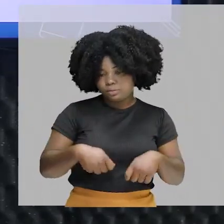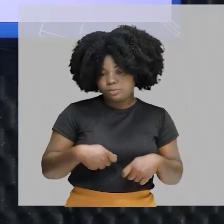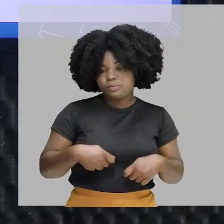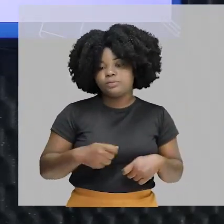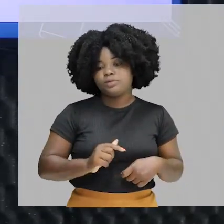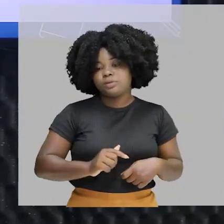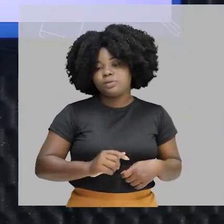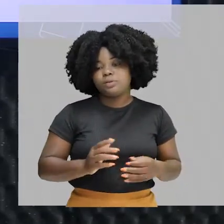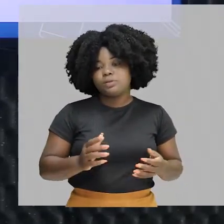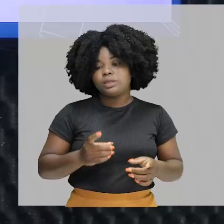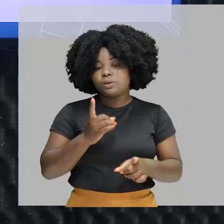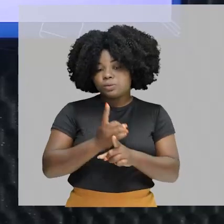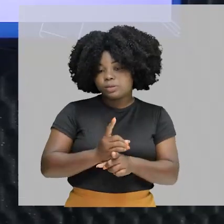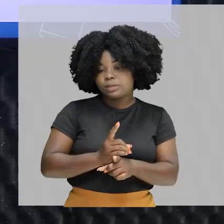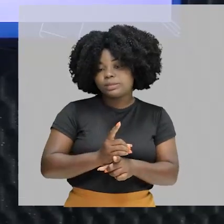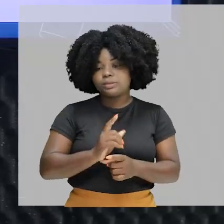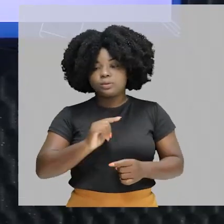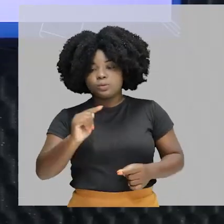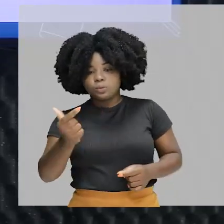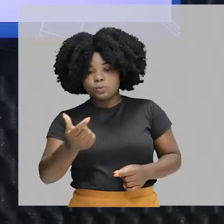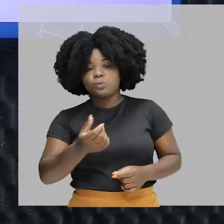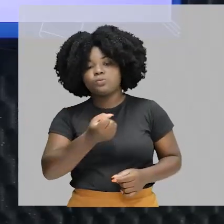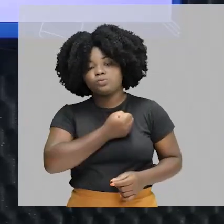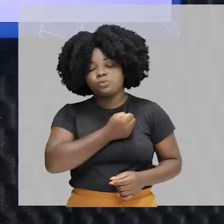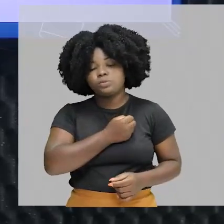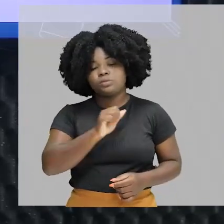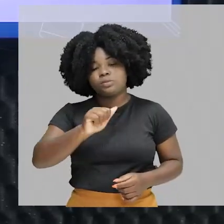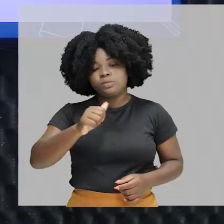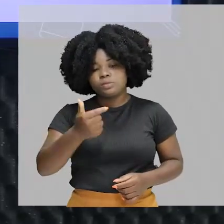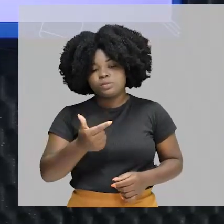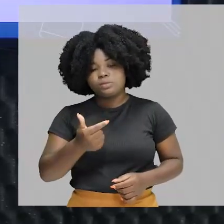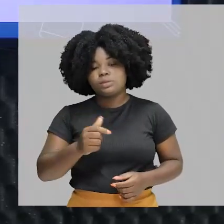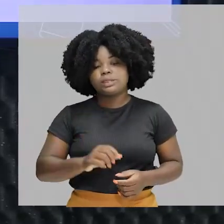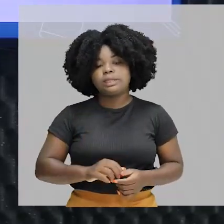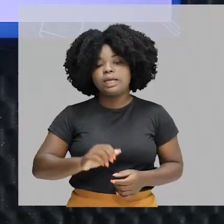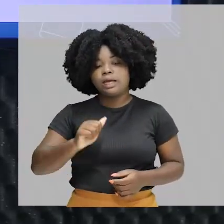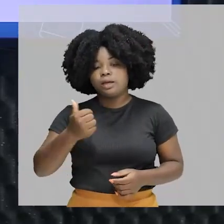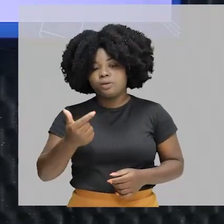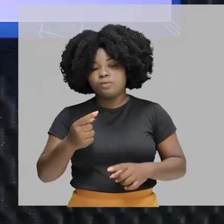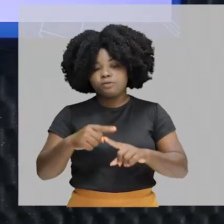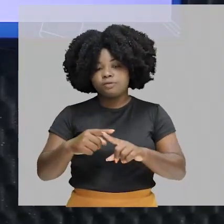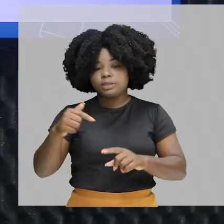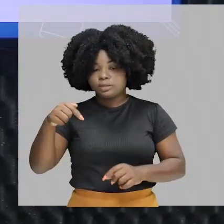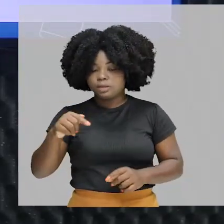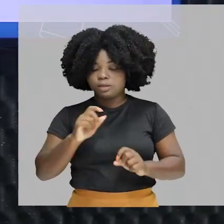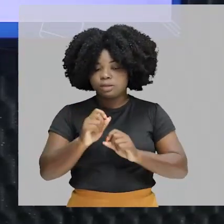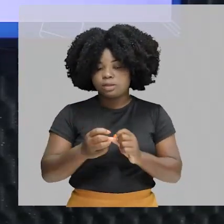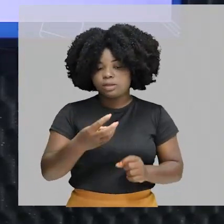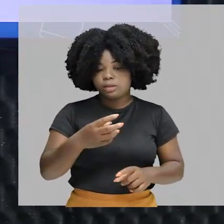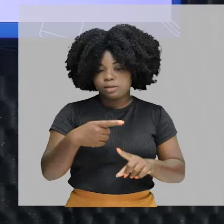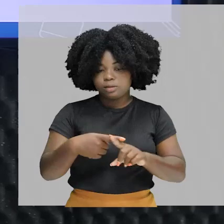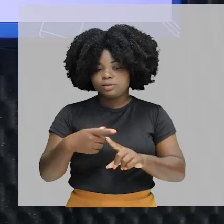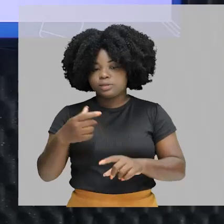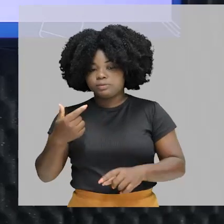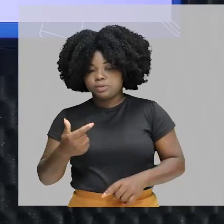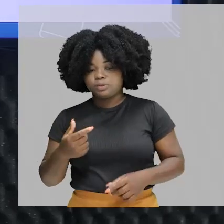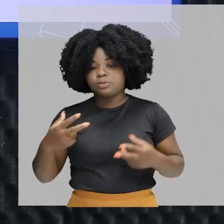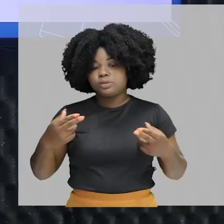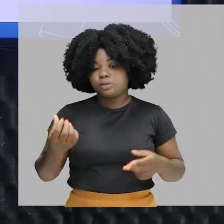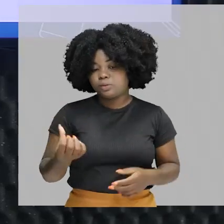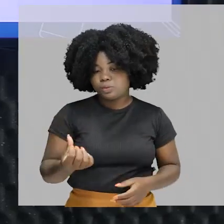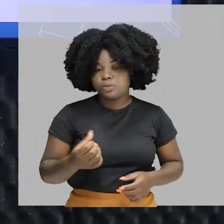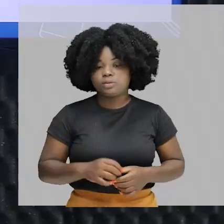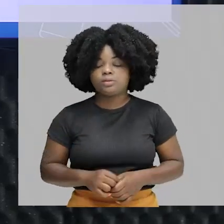os outros termos, tá? O A2, como é que eu calculo A2? A1 vezes Q. Então, ficou 3 vezes 2, que